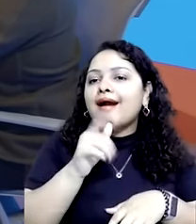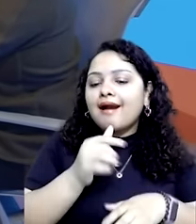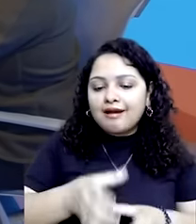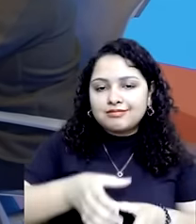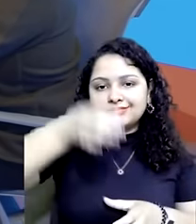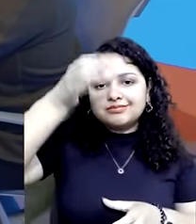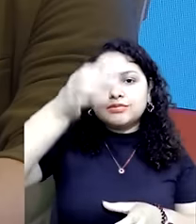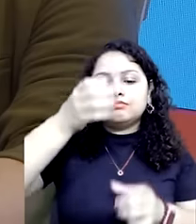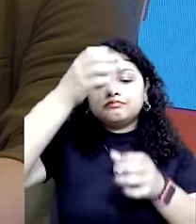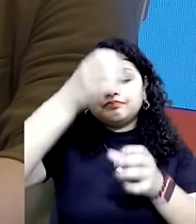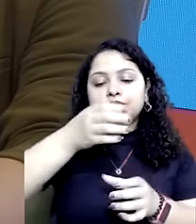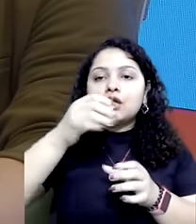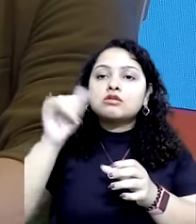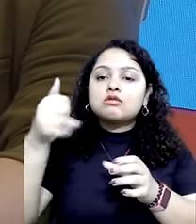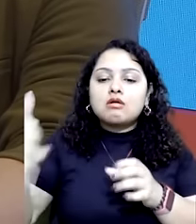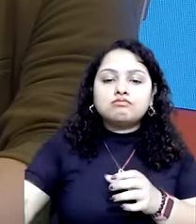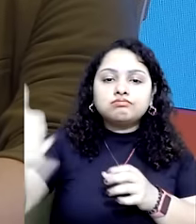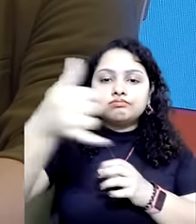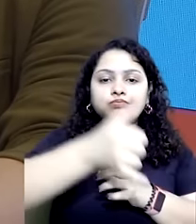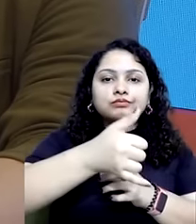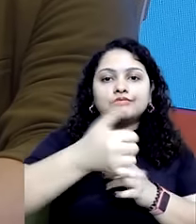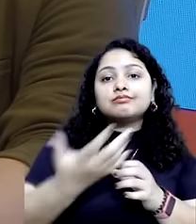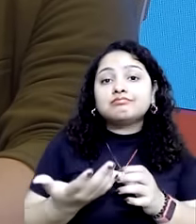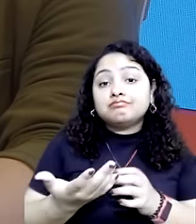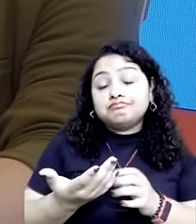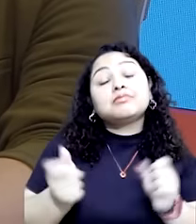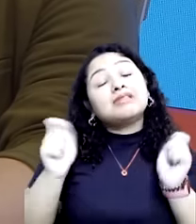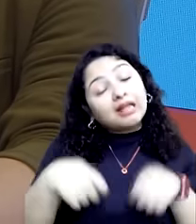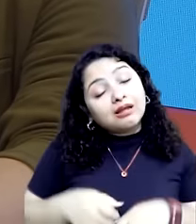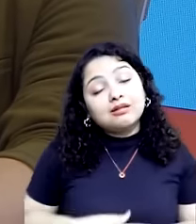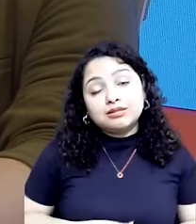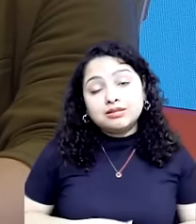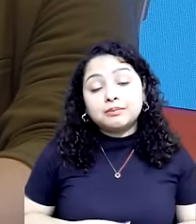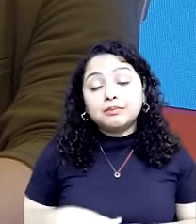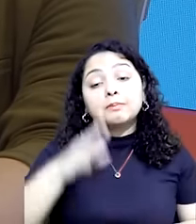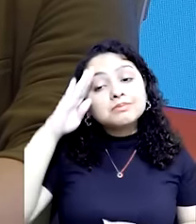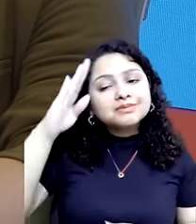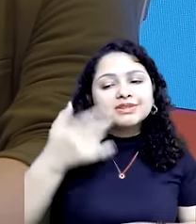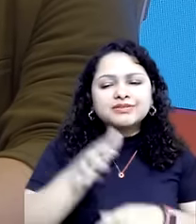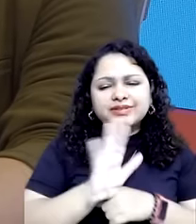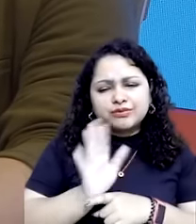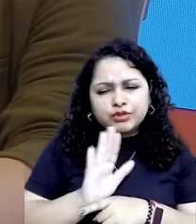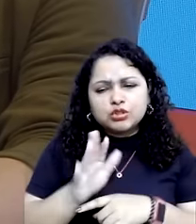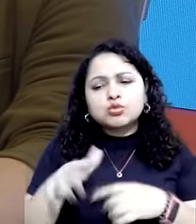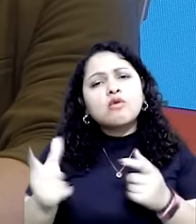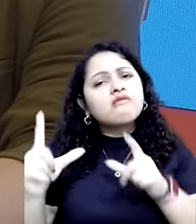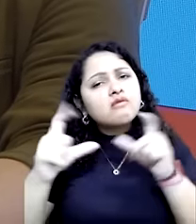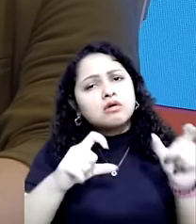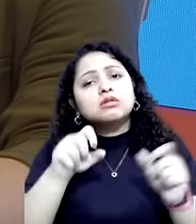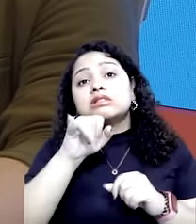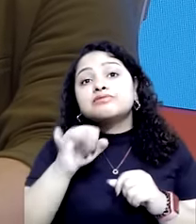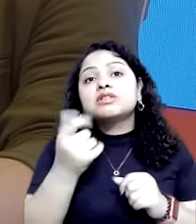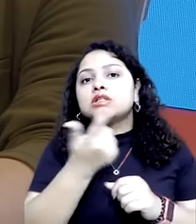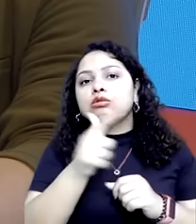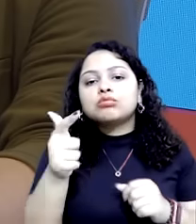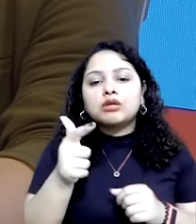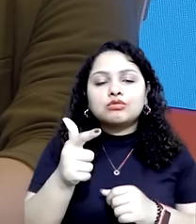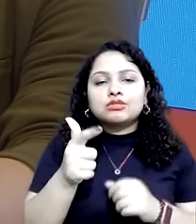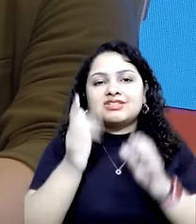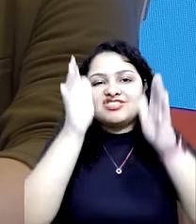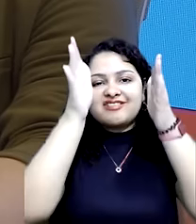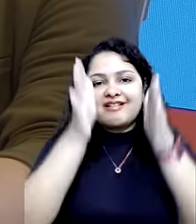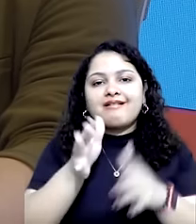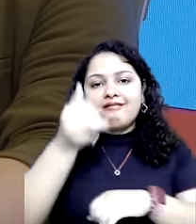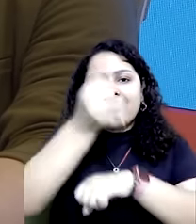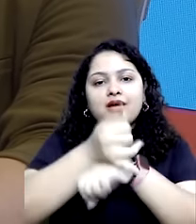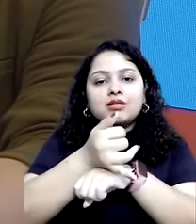entendeu Mas alguma coisa que torne ali porque a questão Quando Às vezes você vai fazer um principalmente o vidro até até a foto né se você não tem estabilizador às vezes